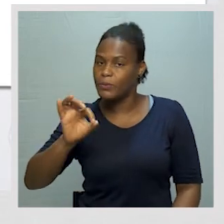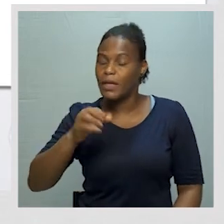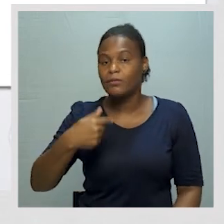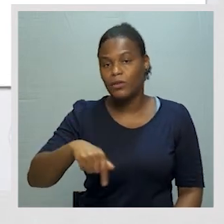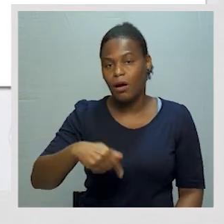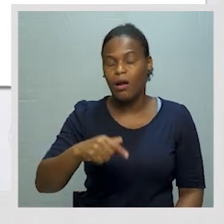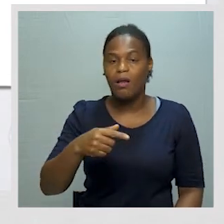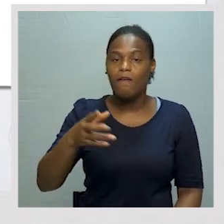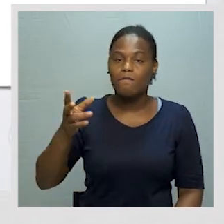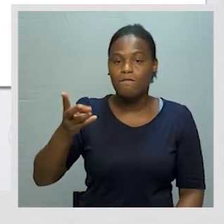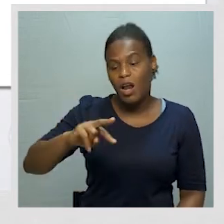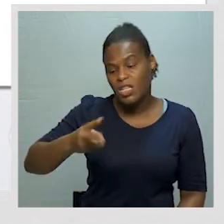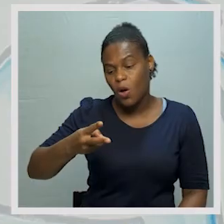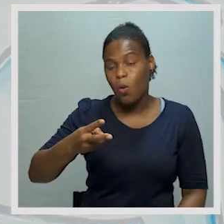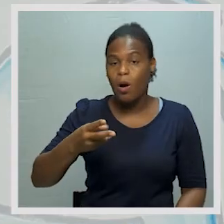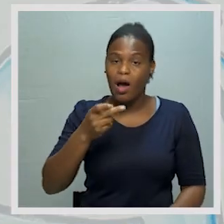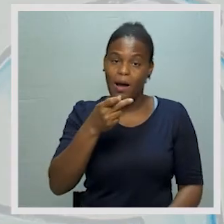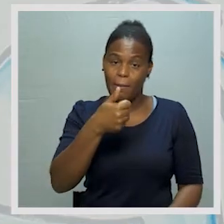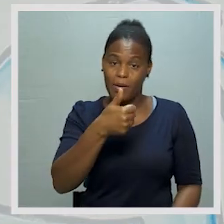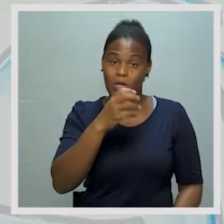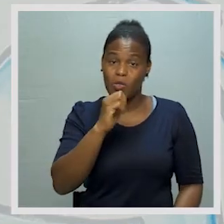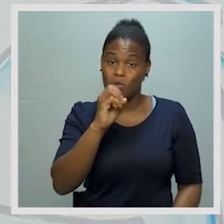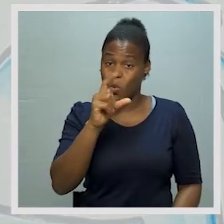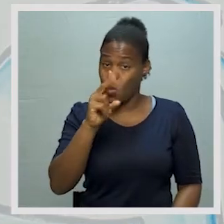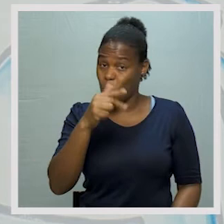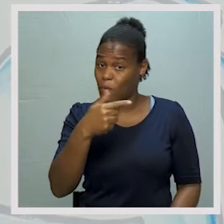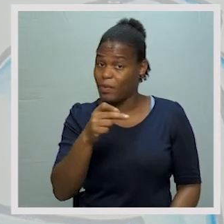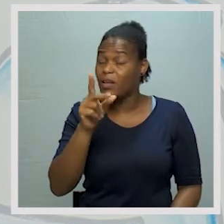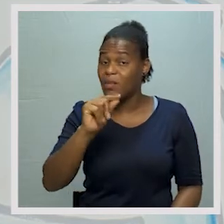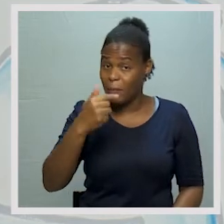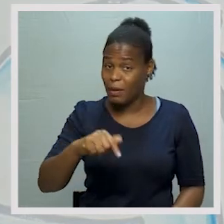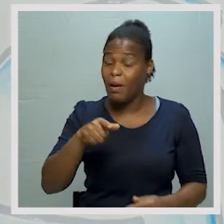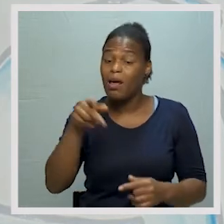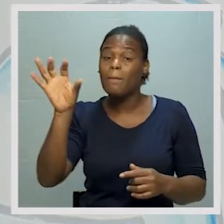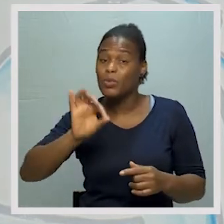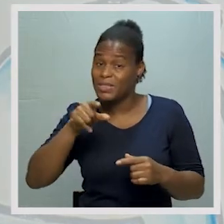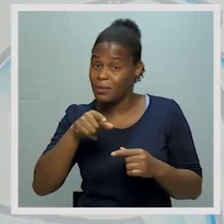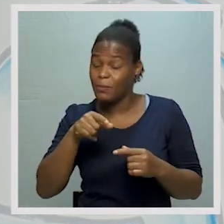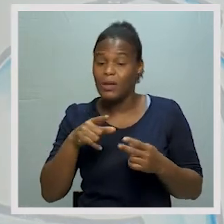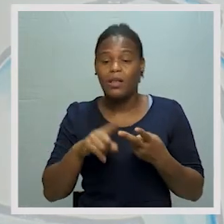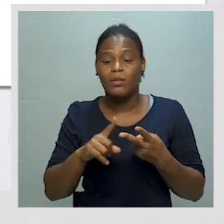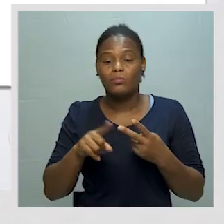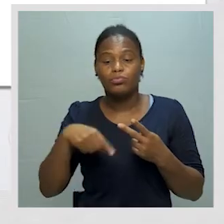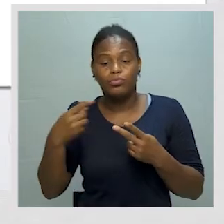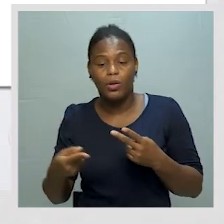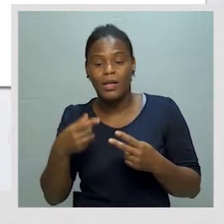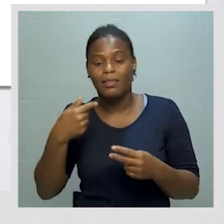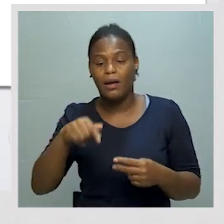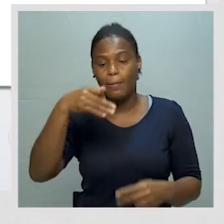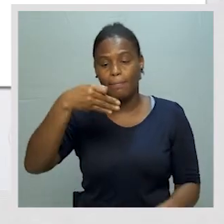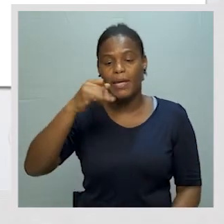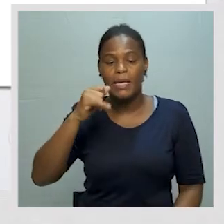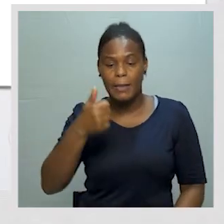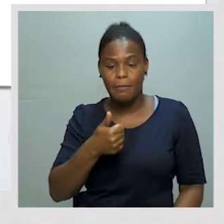porque existe a variação absoluta, mas aqui é a variação percentual. E ali nós temos